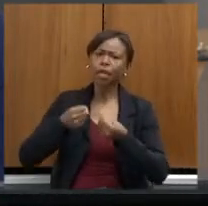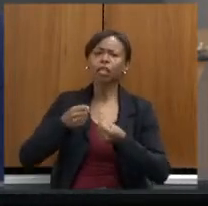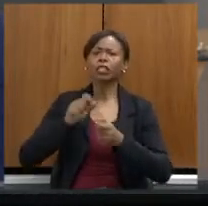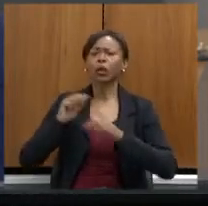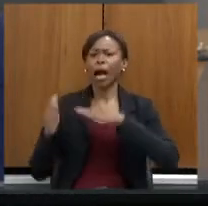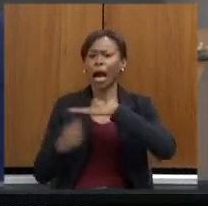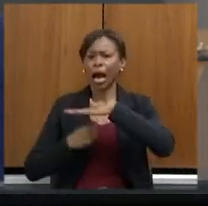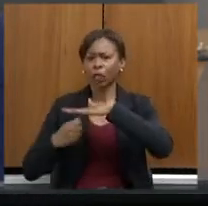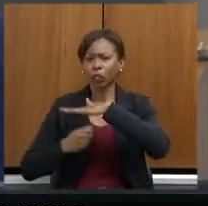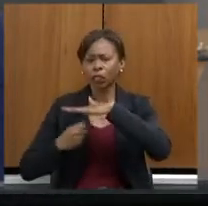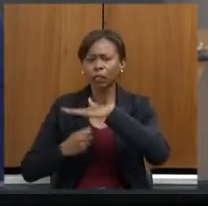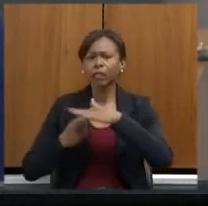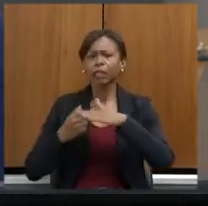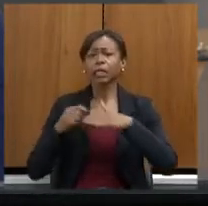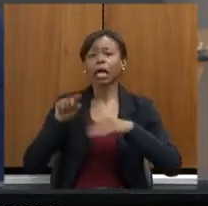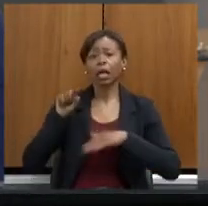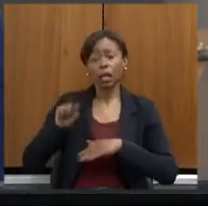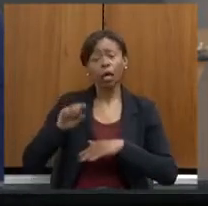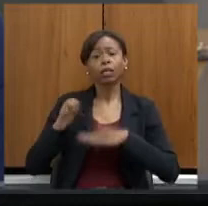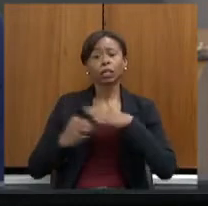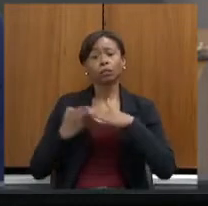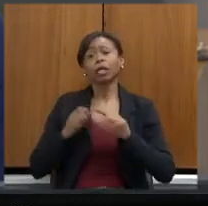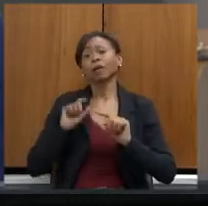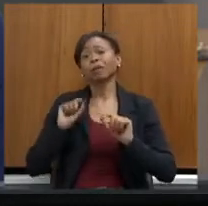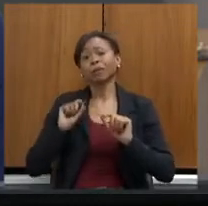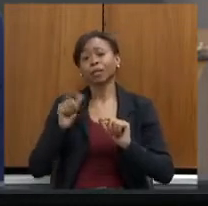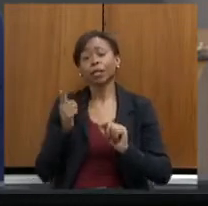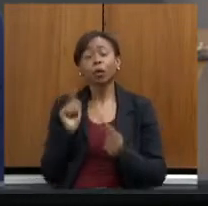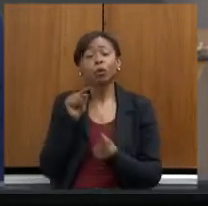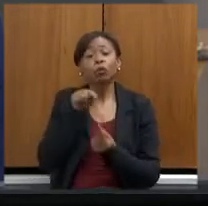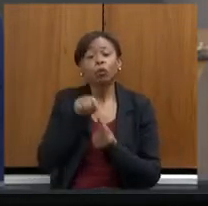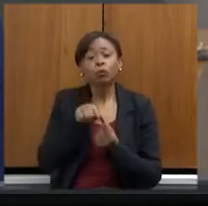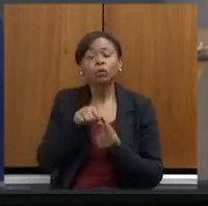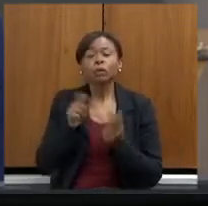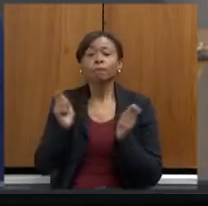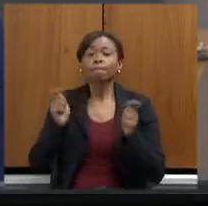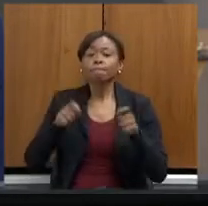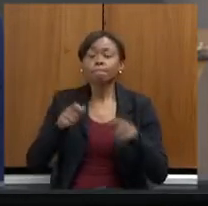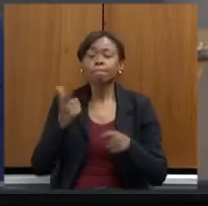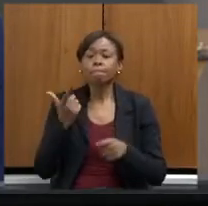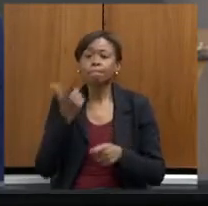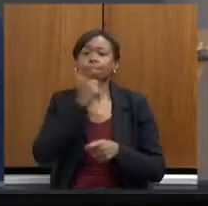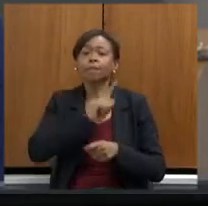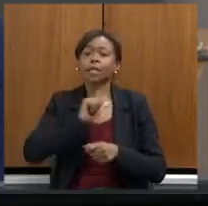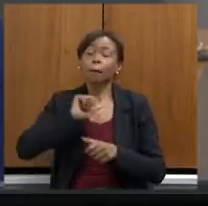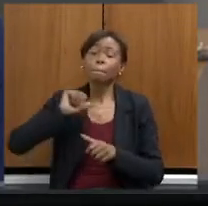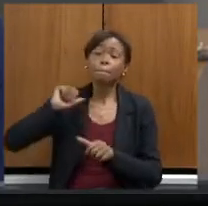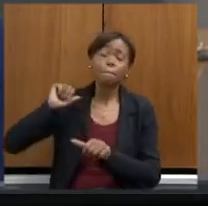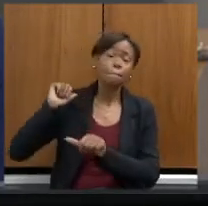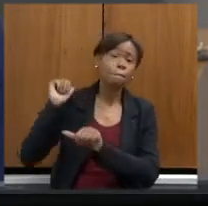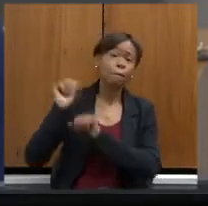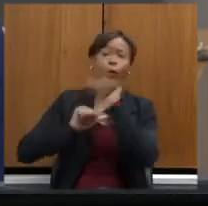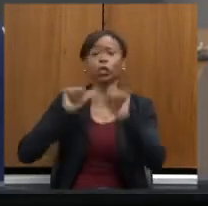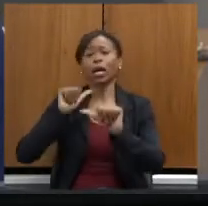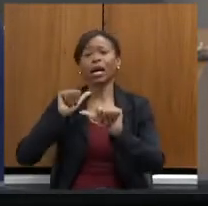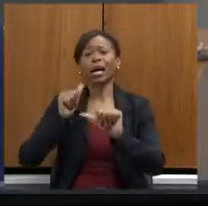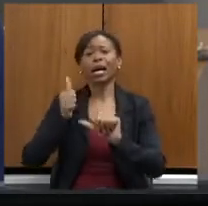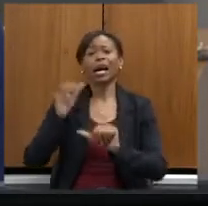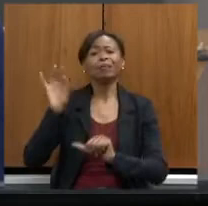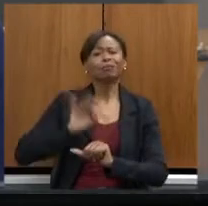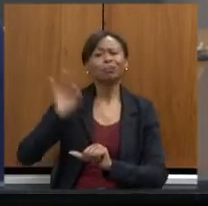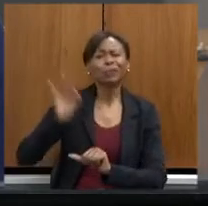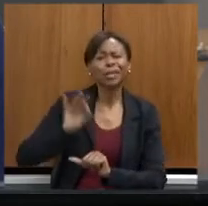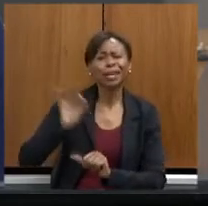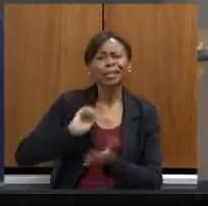das empresas a gente tem condição da gente conseguir é de certa forma reverter as taxas que os